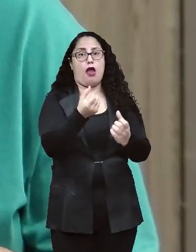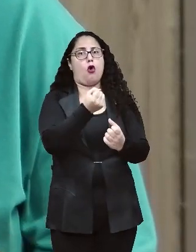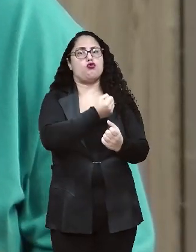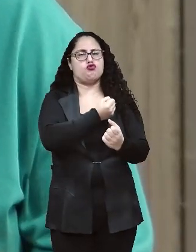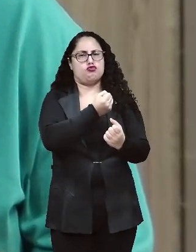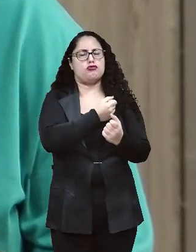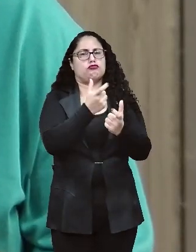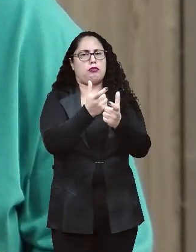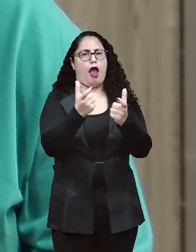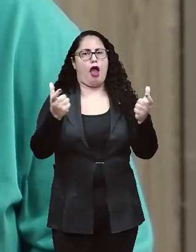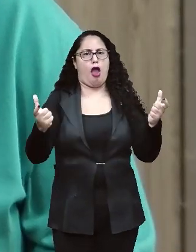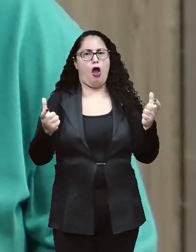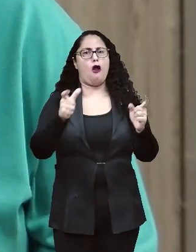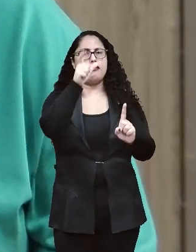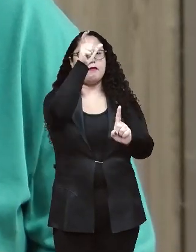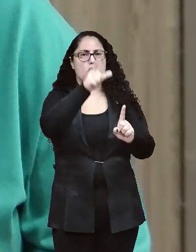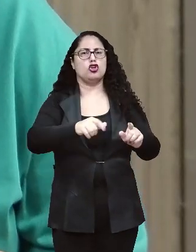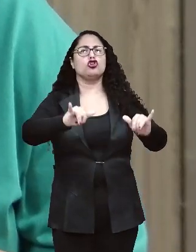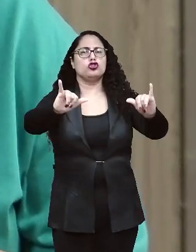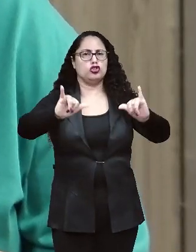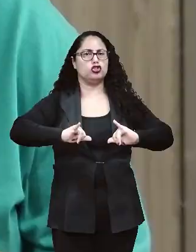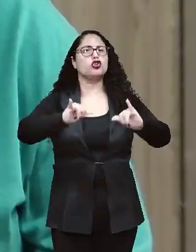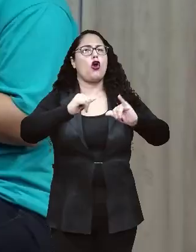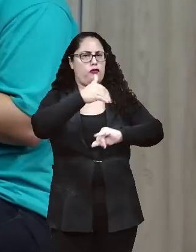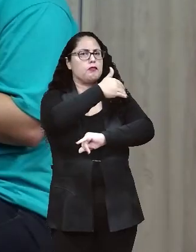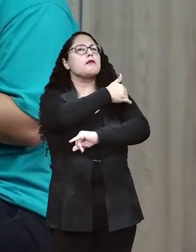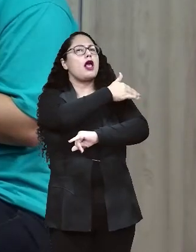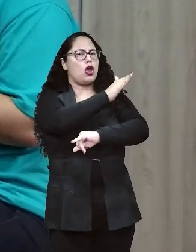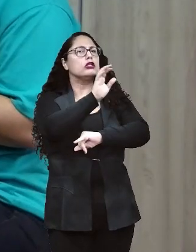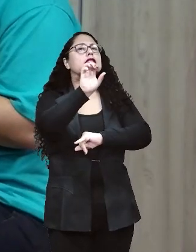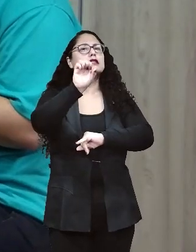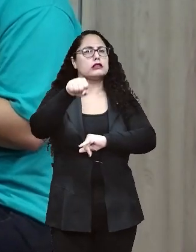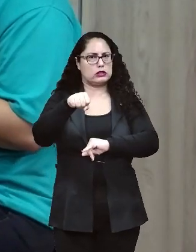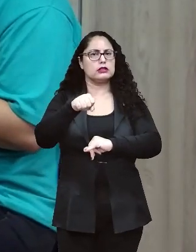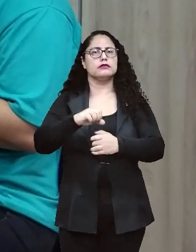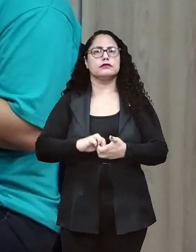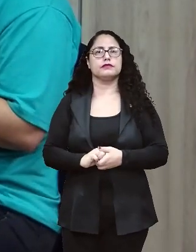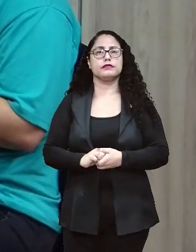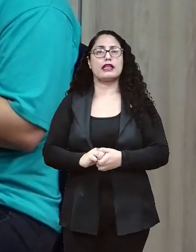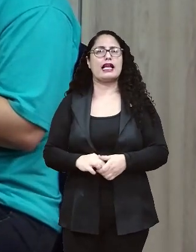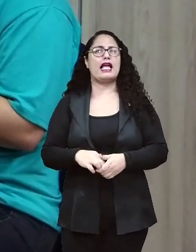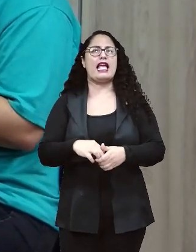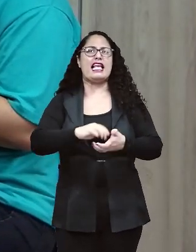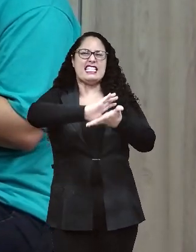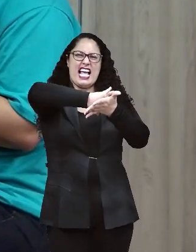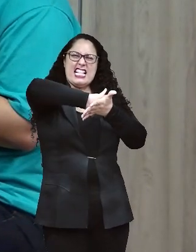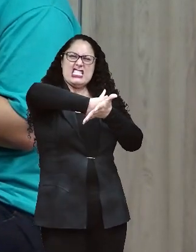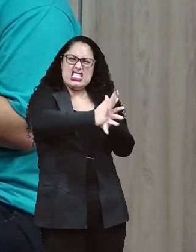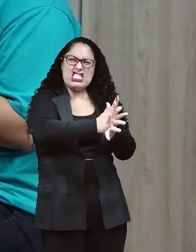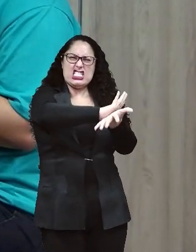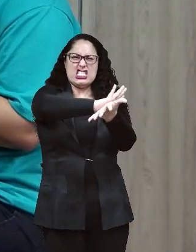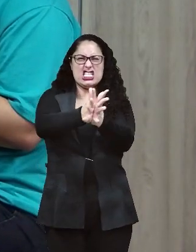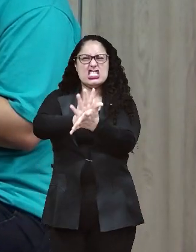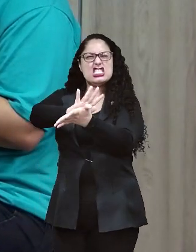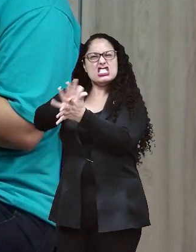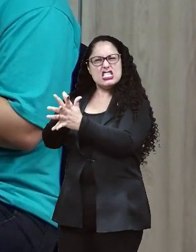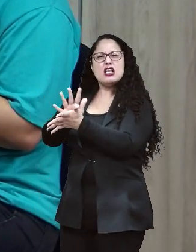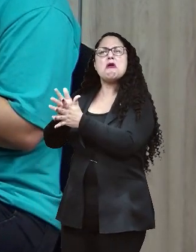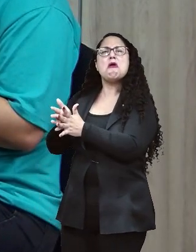número de pessoas que sofrem esse tipo de preconceito. Essas discriminações causam muita